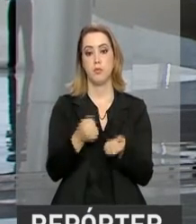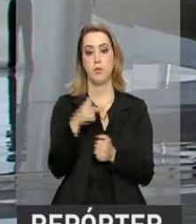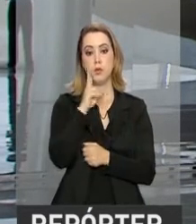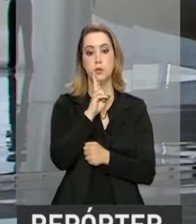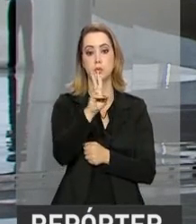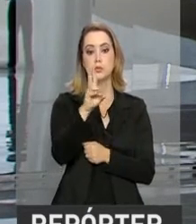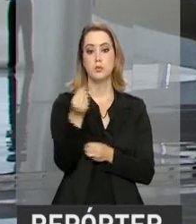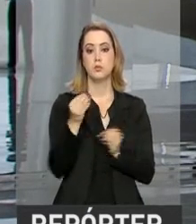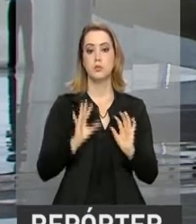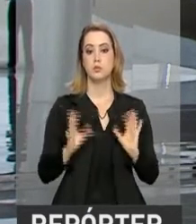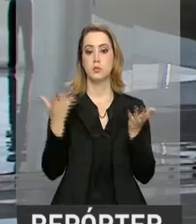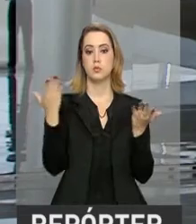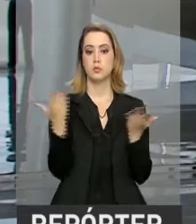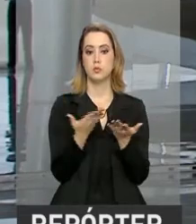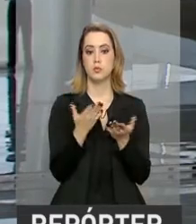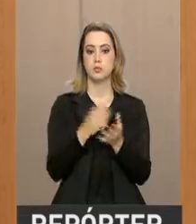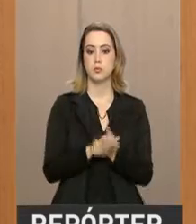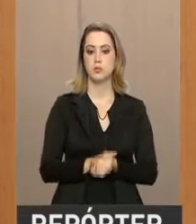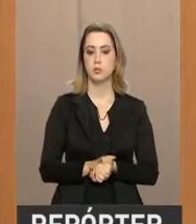da cerimônia de hoje.